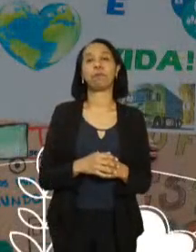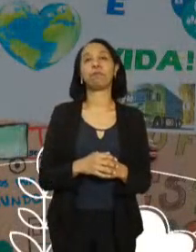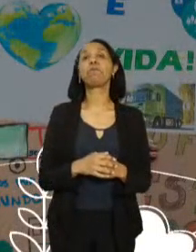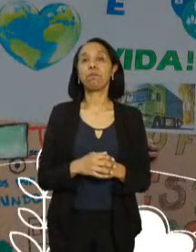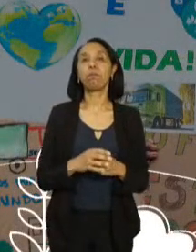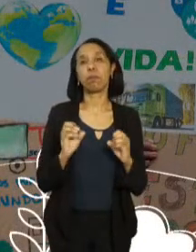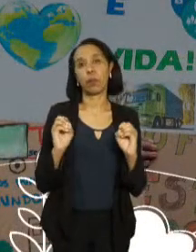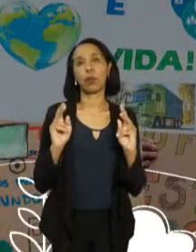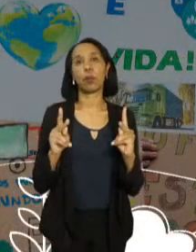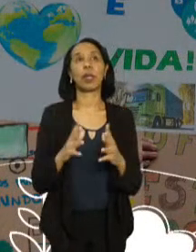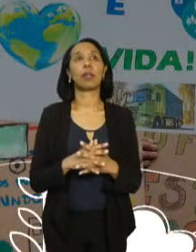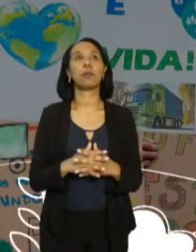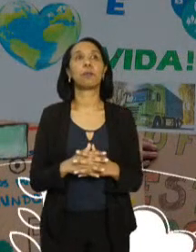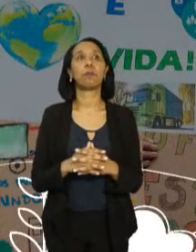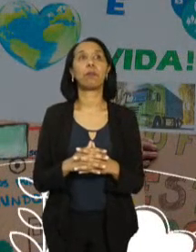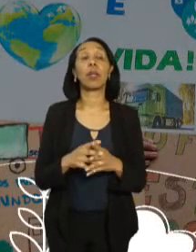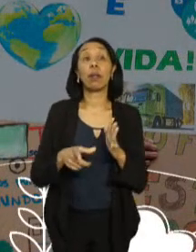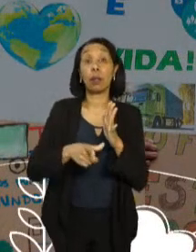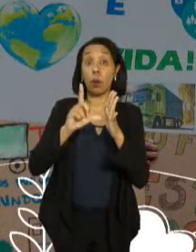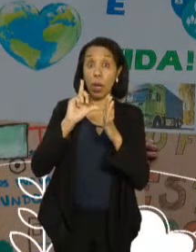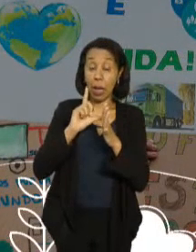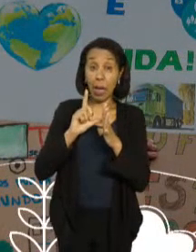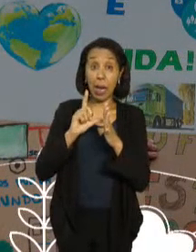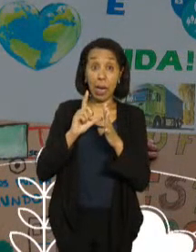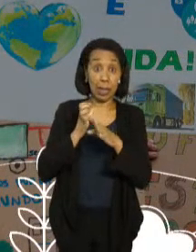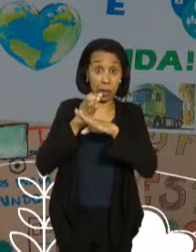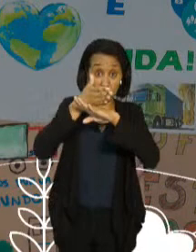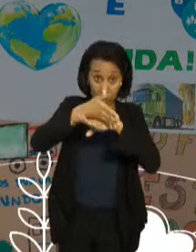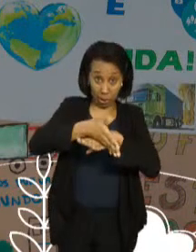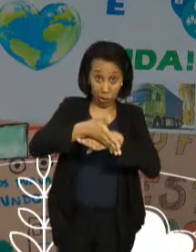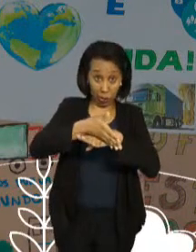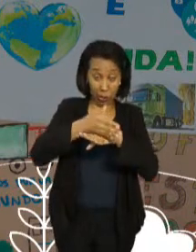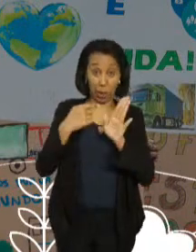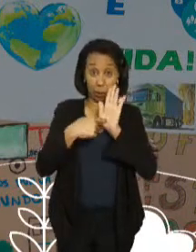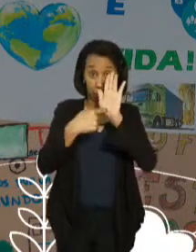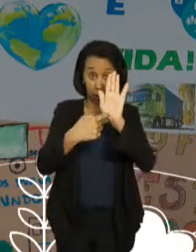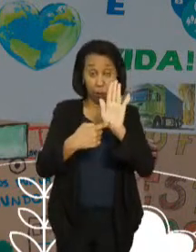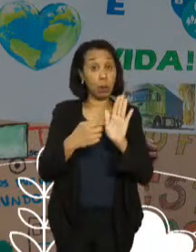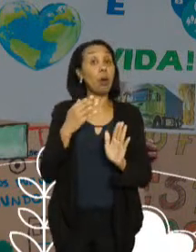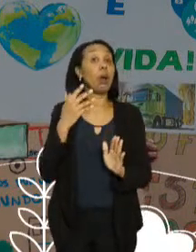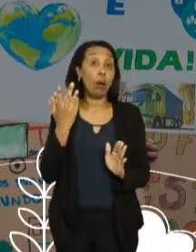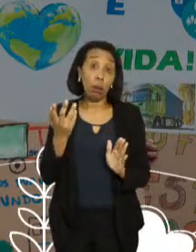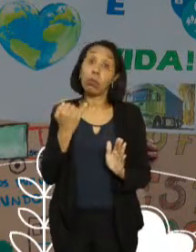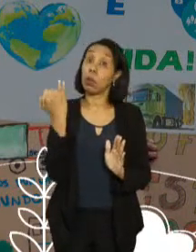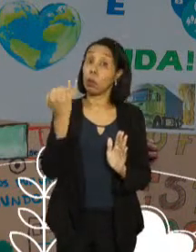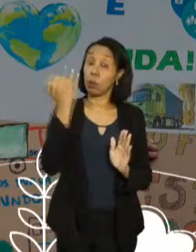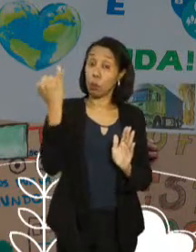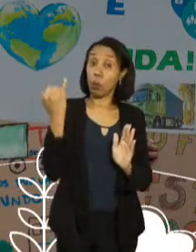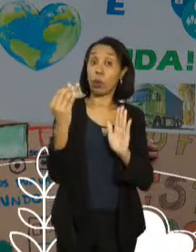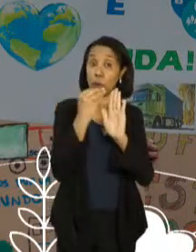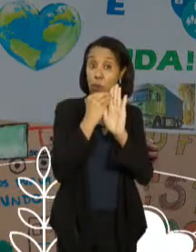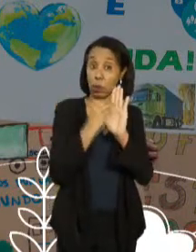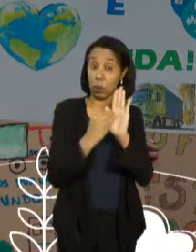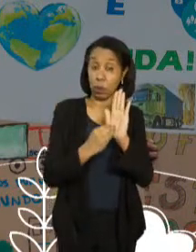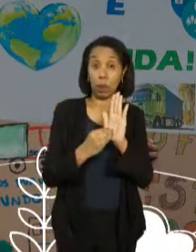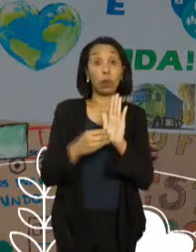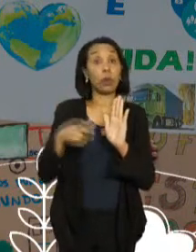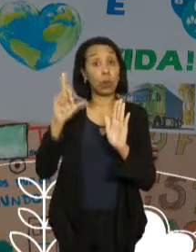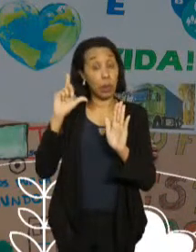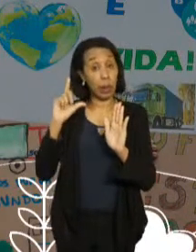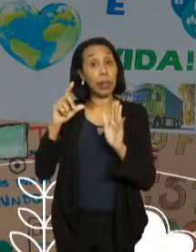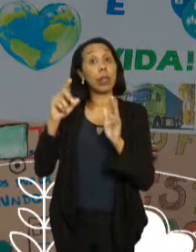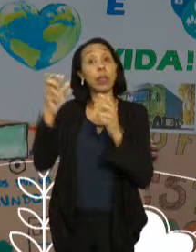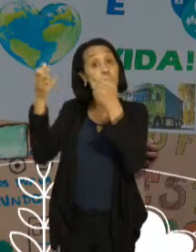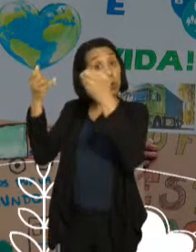Pois não. Antes de entrar propriamente na apresentação, acho importante pontuar em relação àquilo que foi trazido primeiro